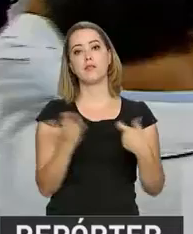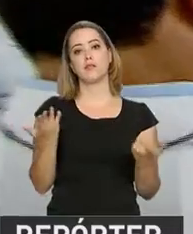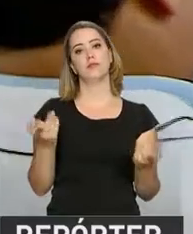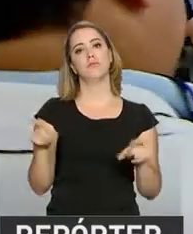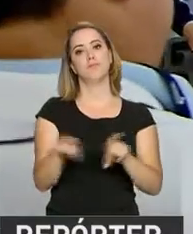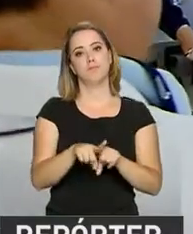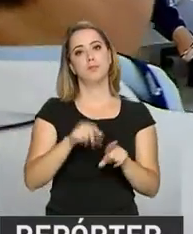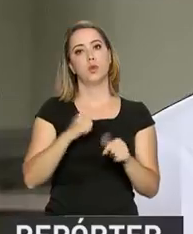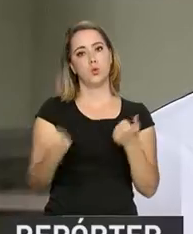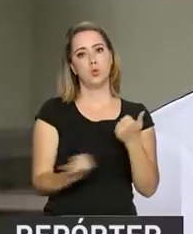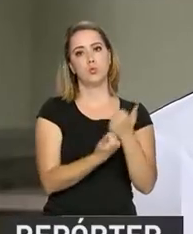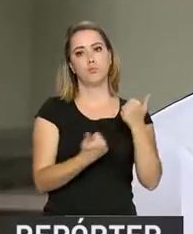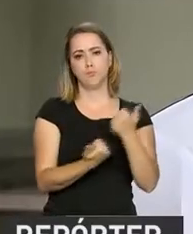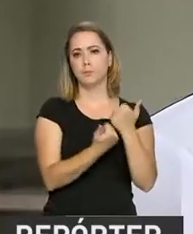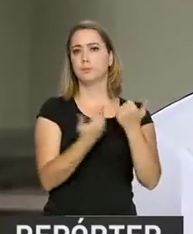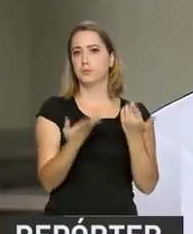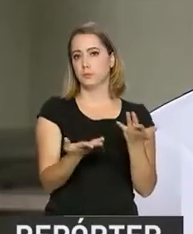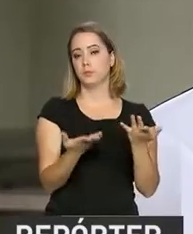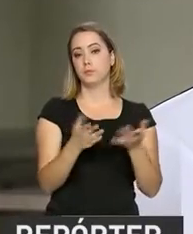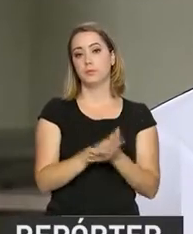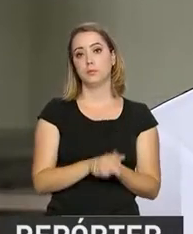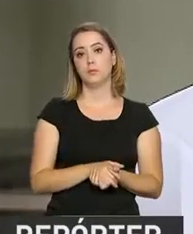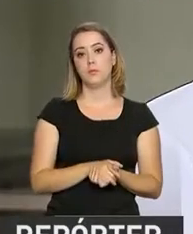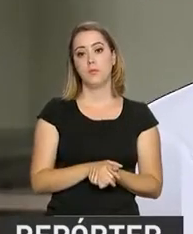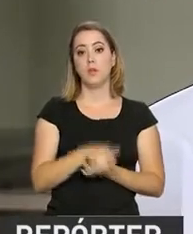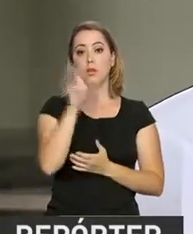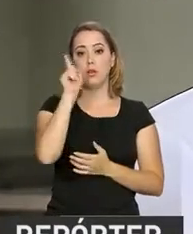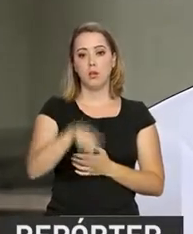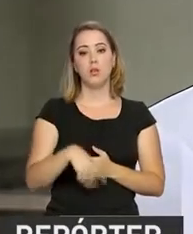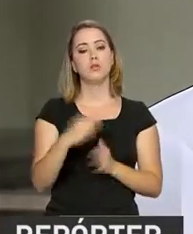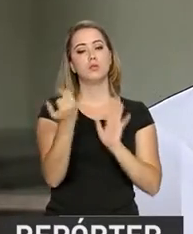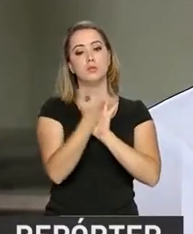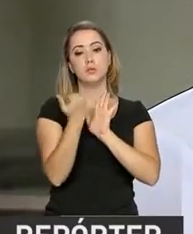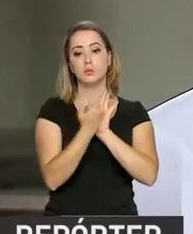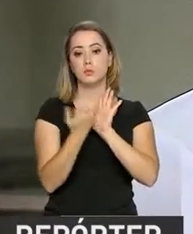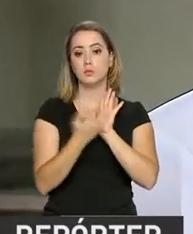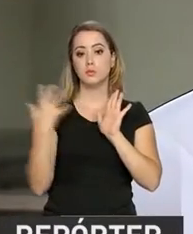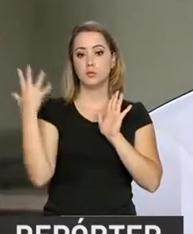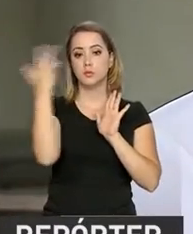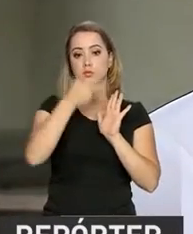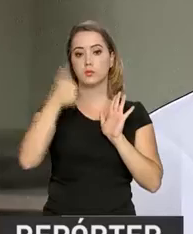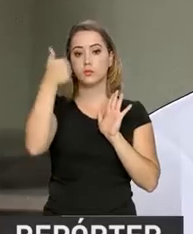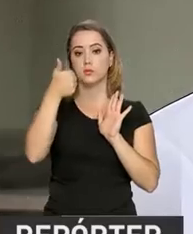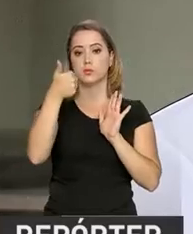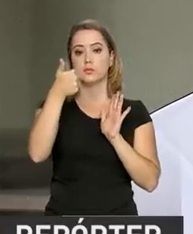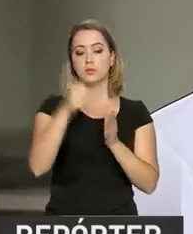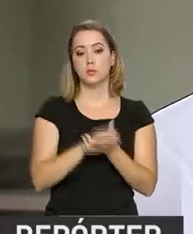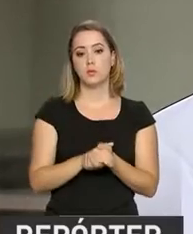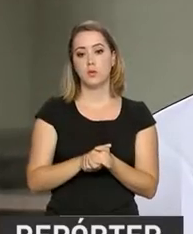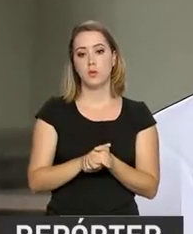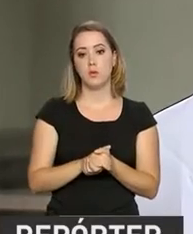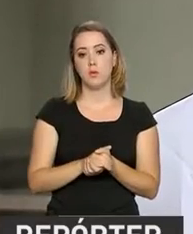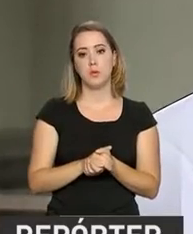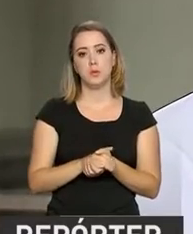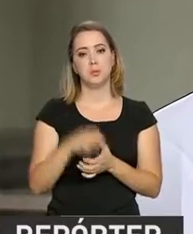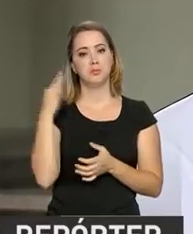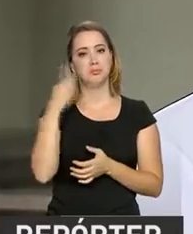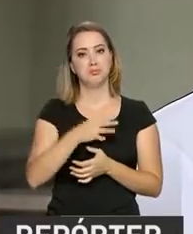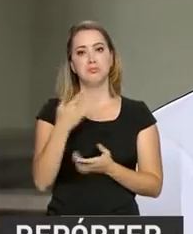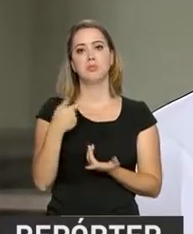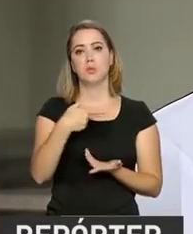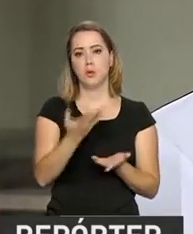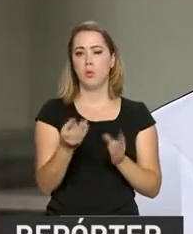substituições em 3 anos. É um programa fenomenal para essa para essa condição